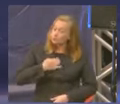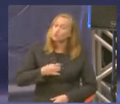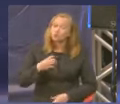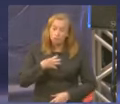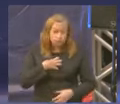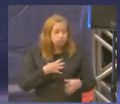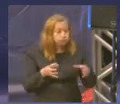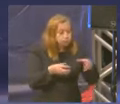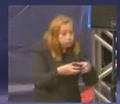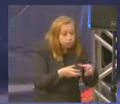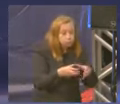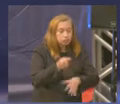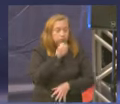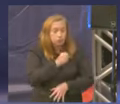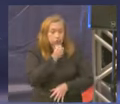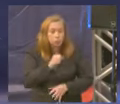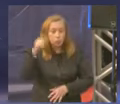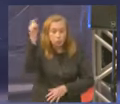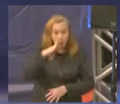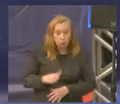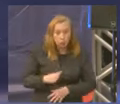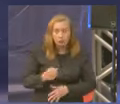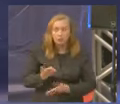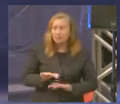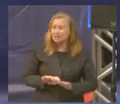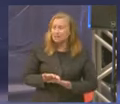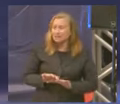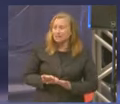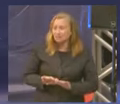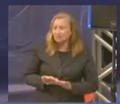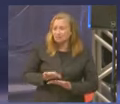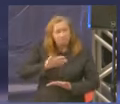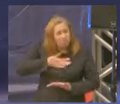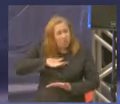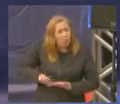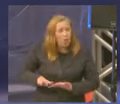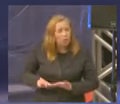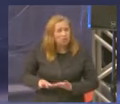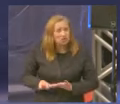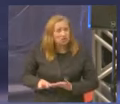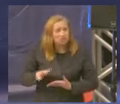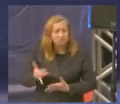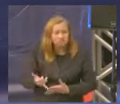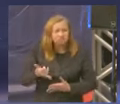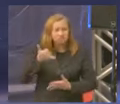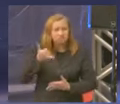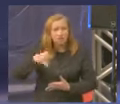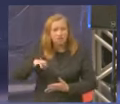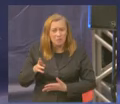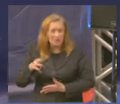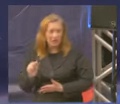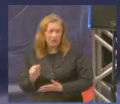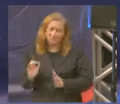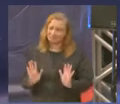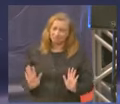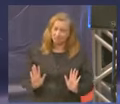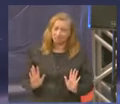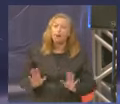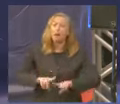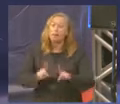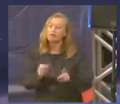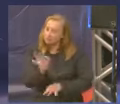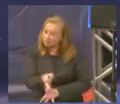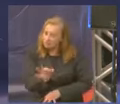Brasil e um grande desconforto para lidar com o atendimento público automatizado. Mas é